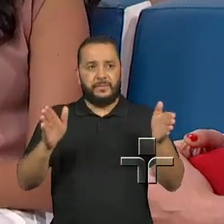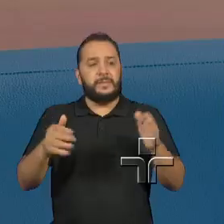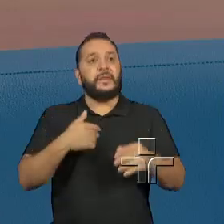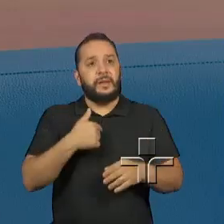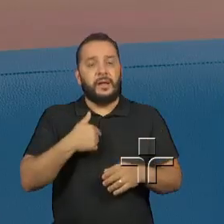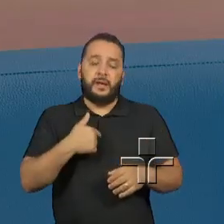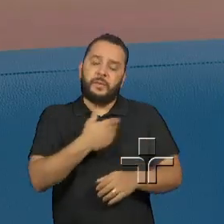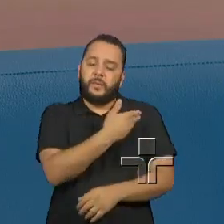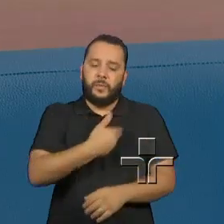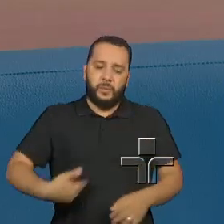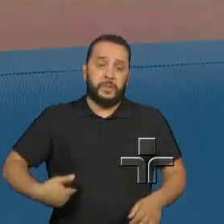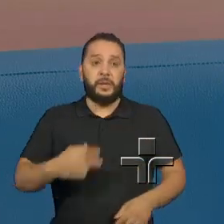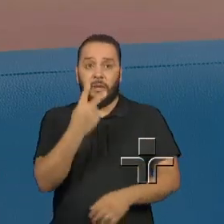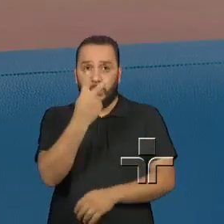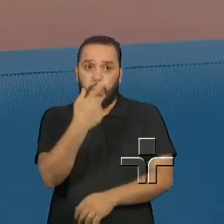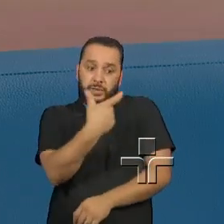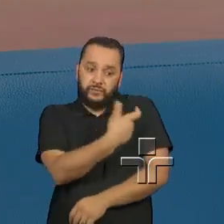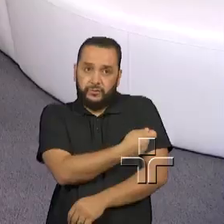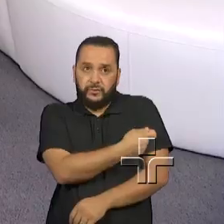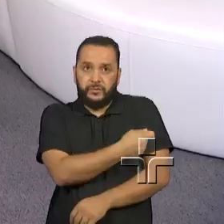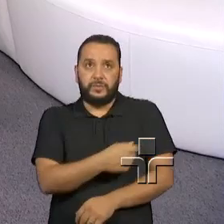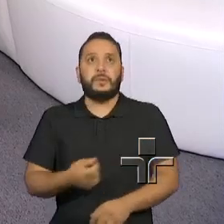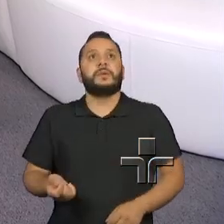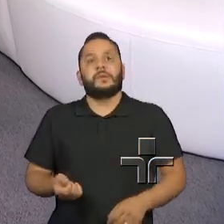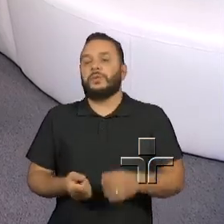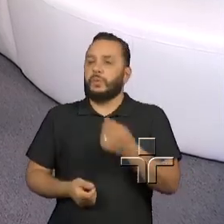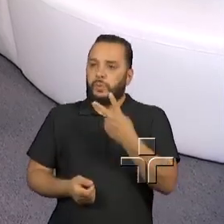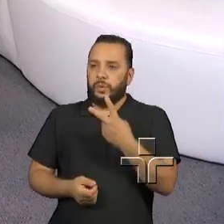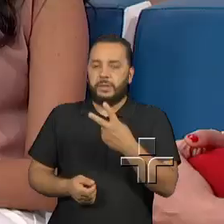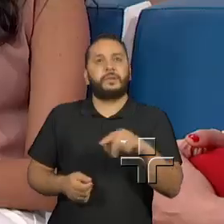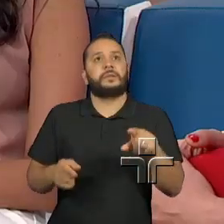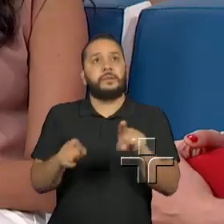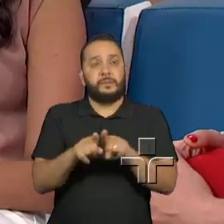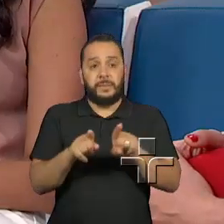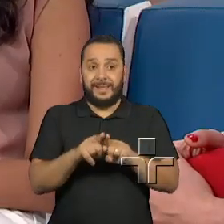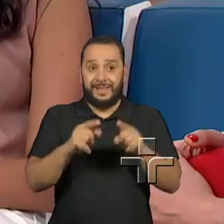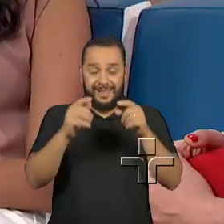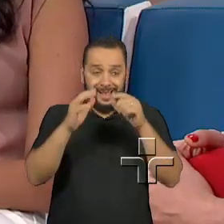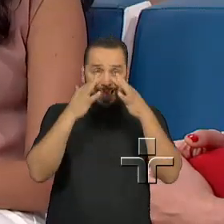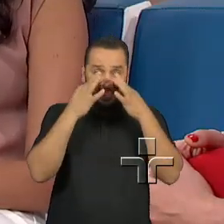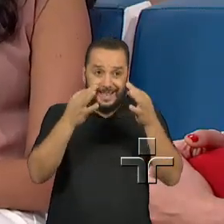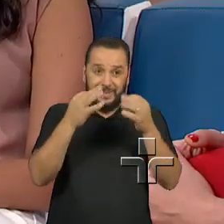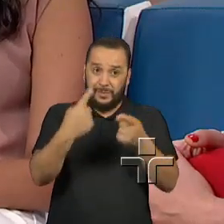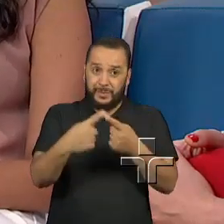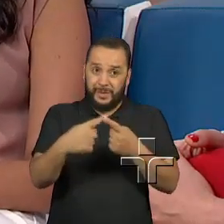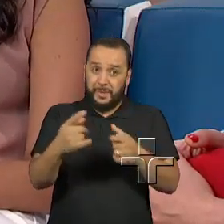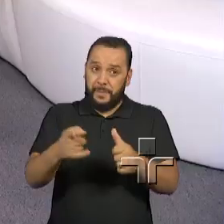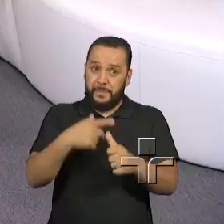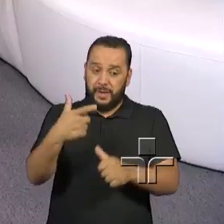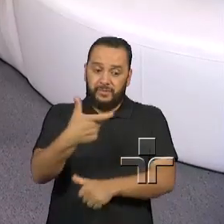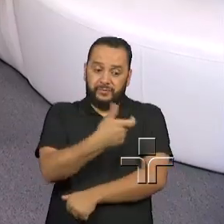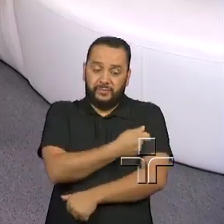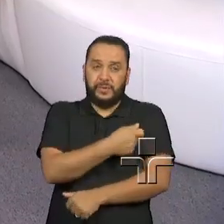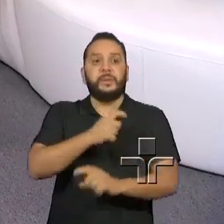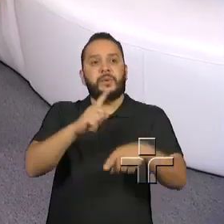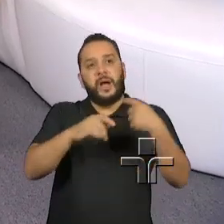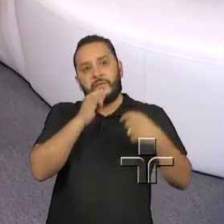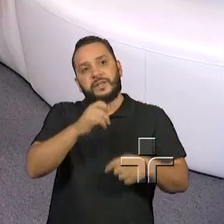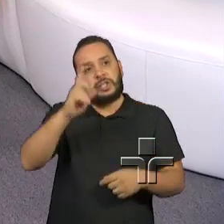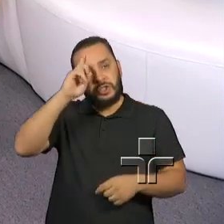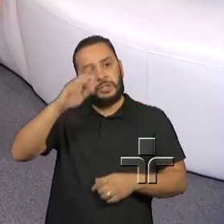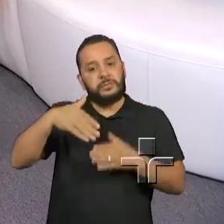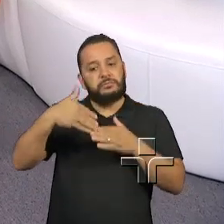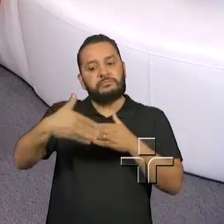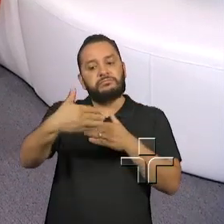doses. Duas doses. Isso. Tem que ficar atento também a isso, porque quando você vai dar a primeira primeira dose, eles avisam, a segunda dose,